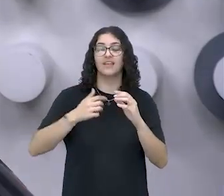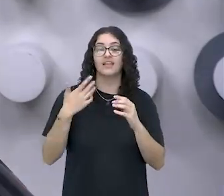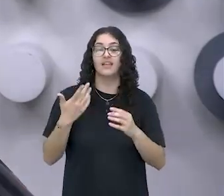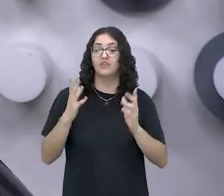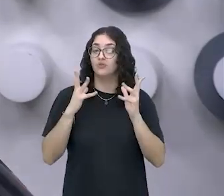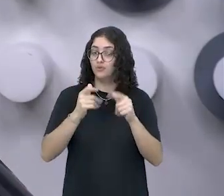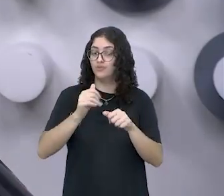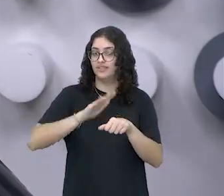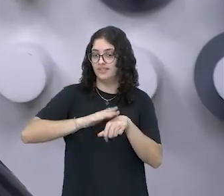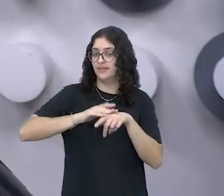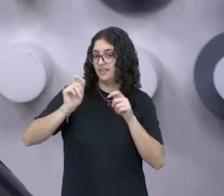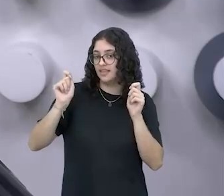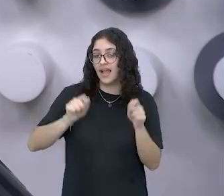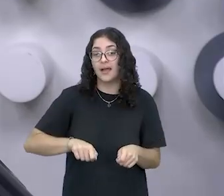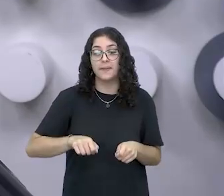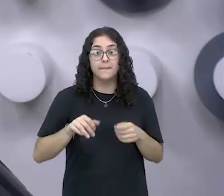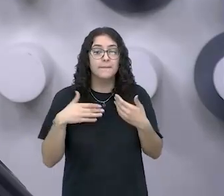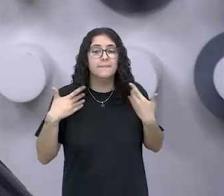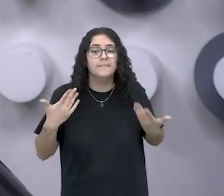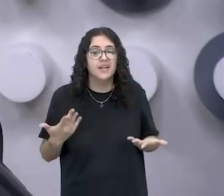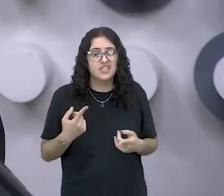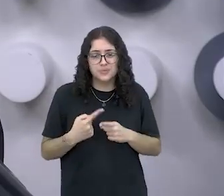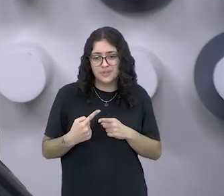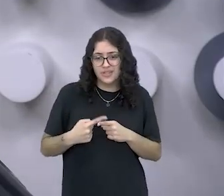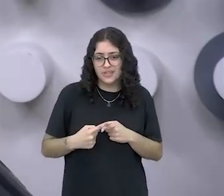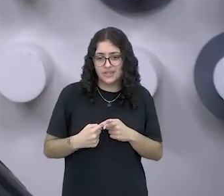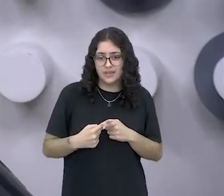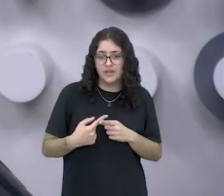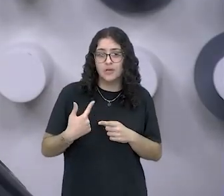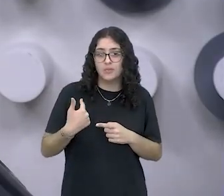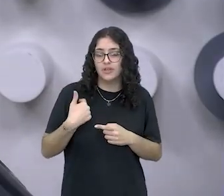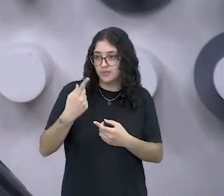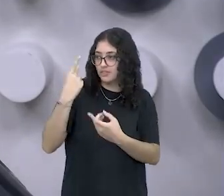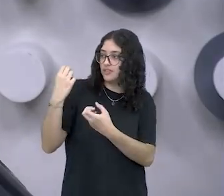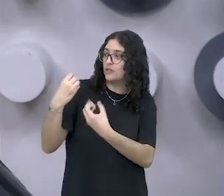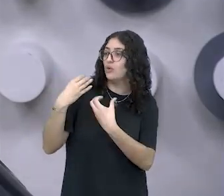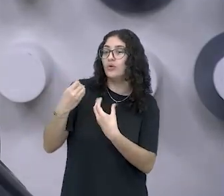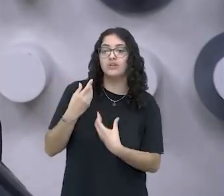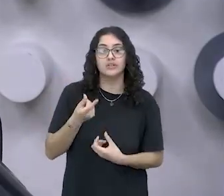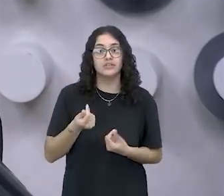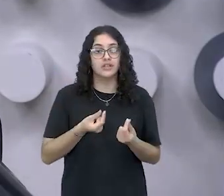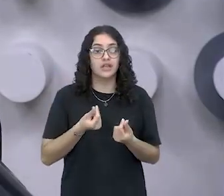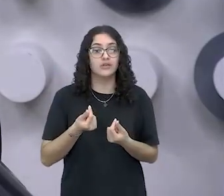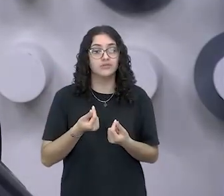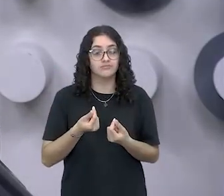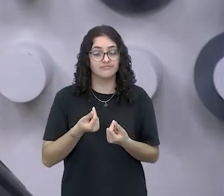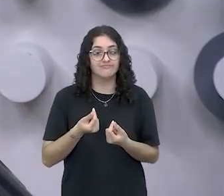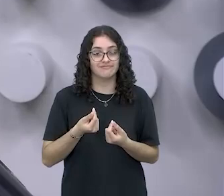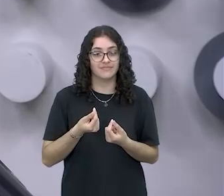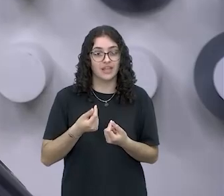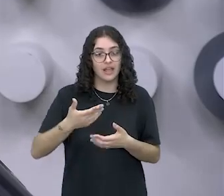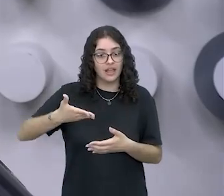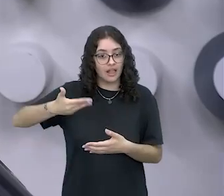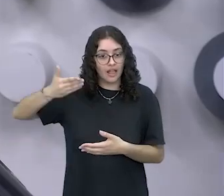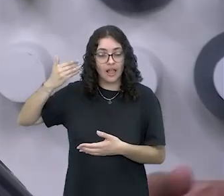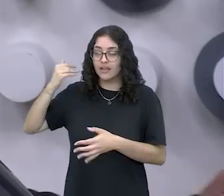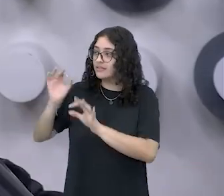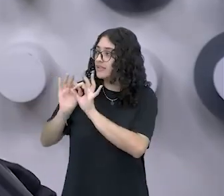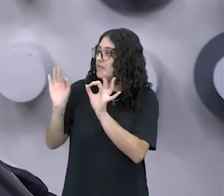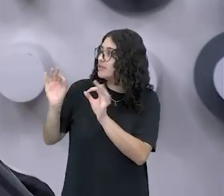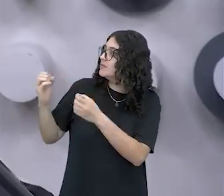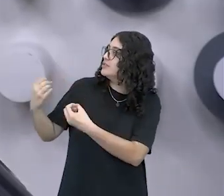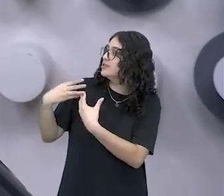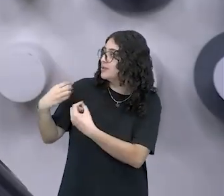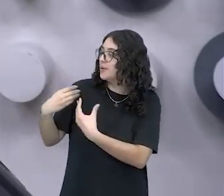posso fazer. Mas veja, por que eu posso fazer isso? Porque eu tive educação financeira na minha vida. Alguém iniciou lá atrás com questões simples, com